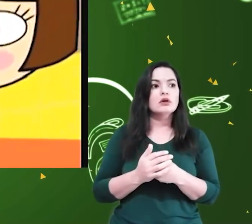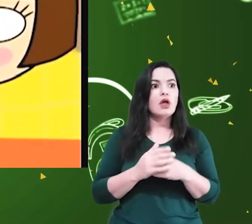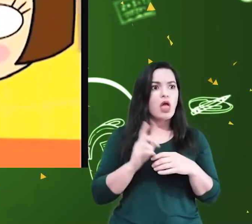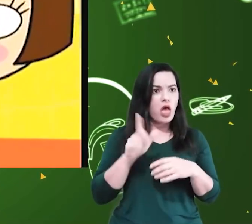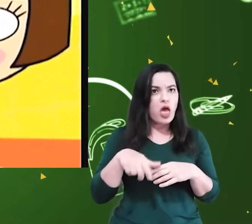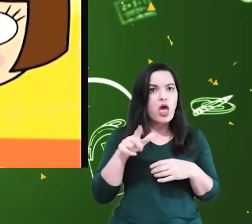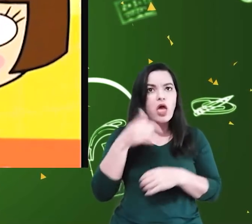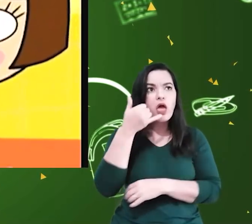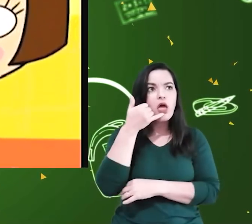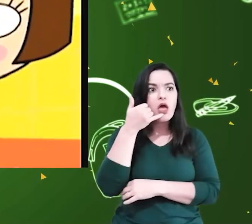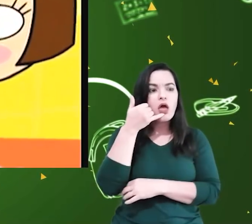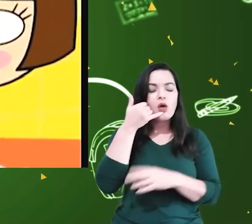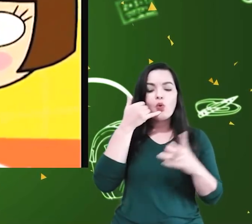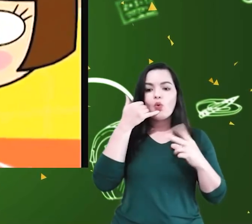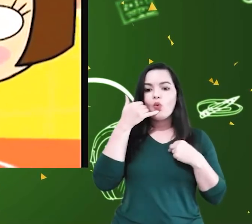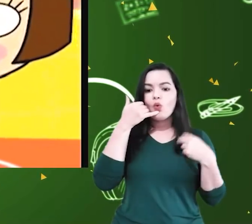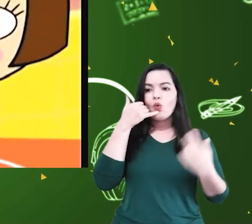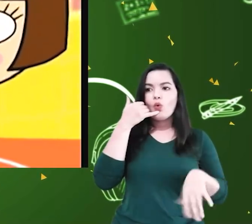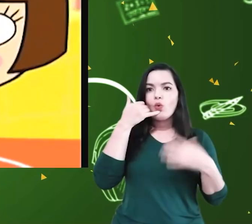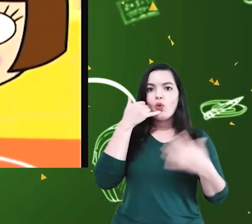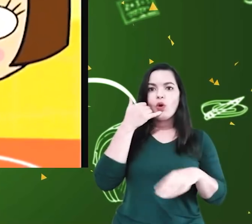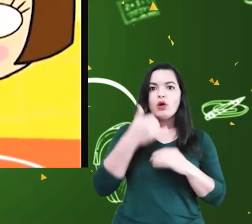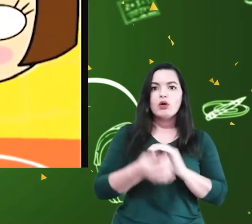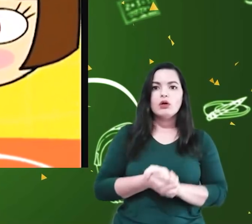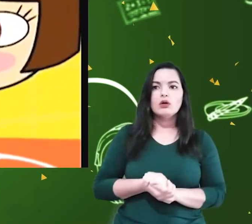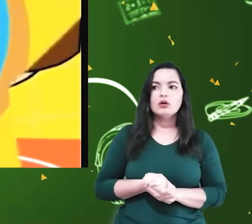É mesmo?